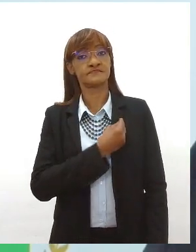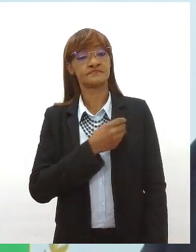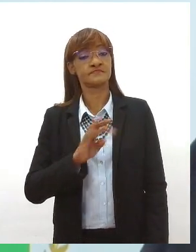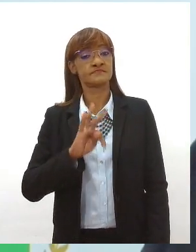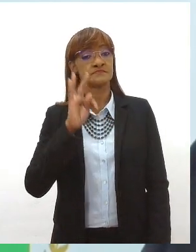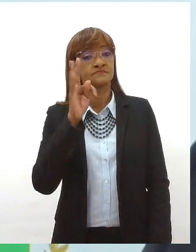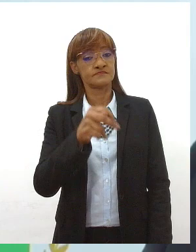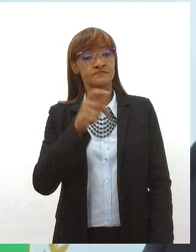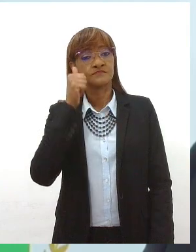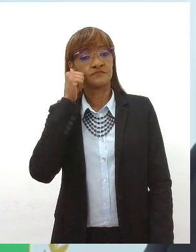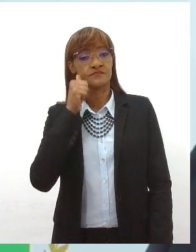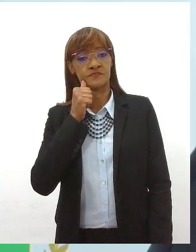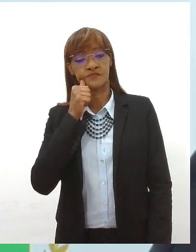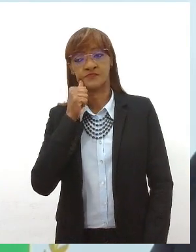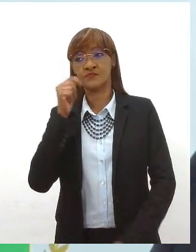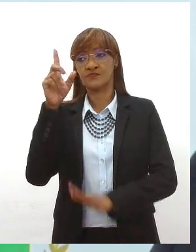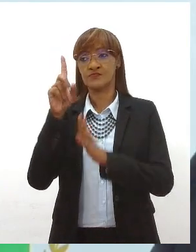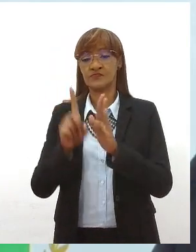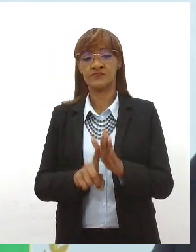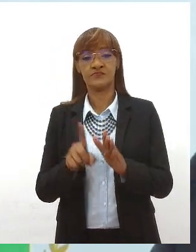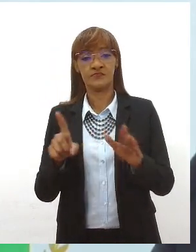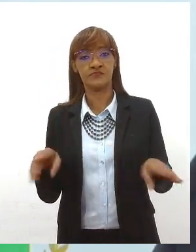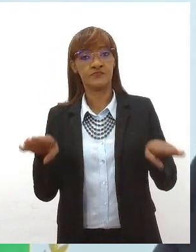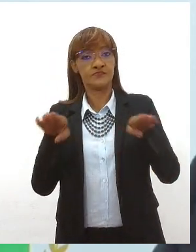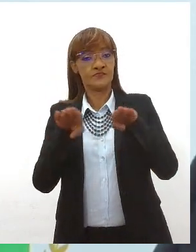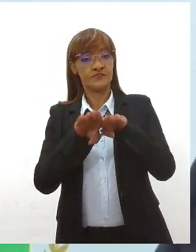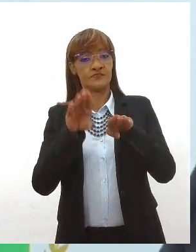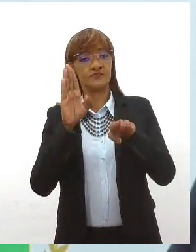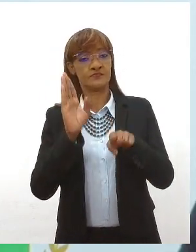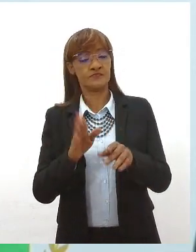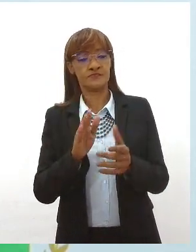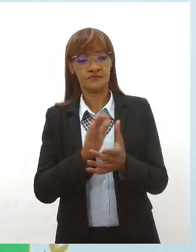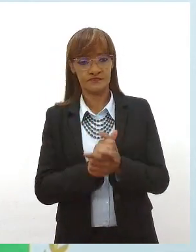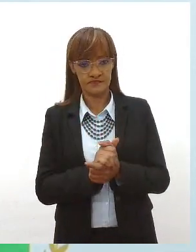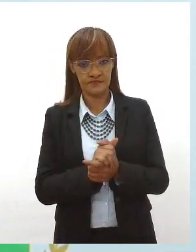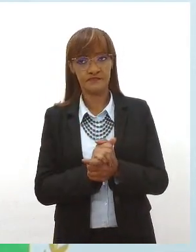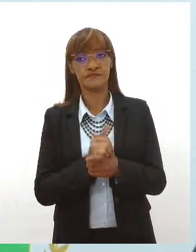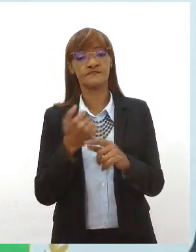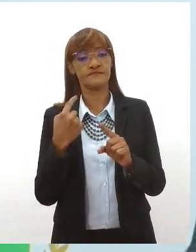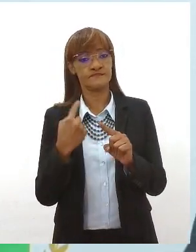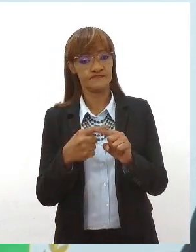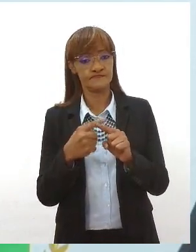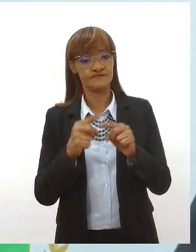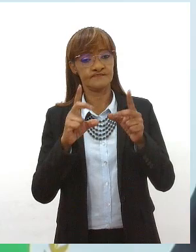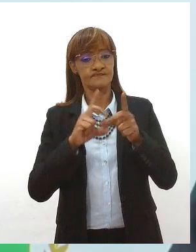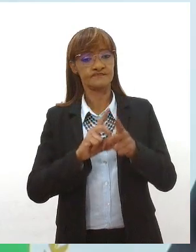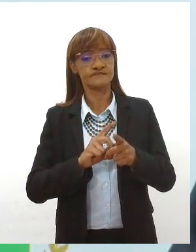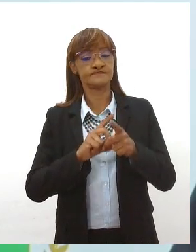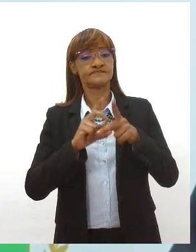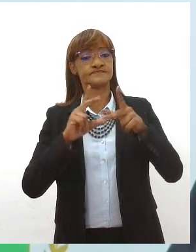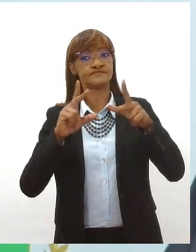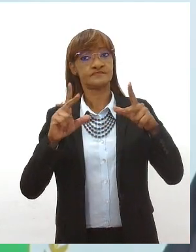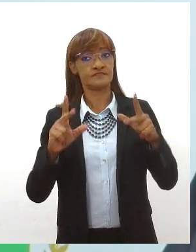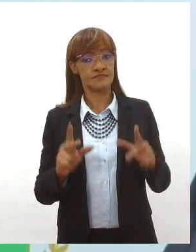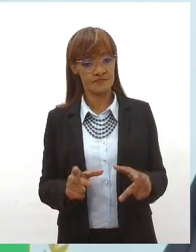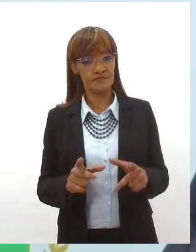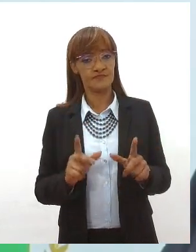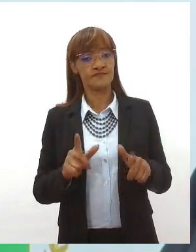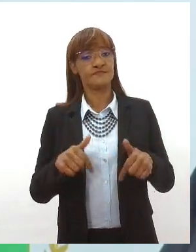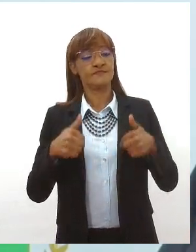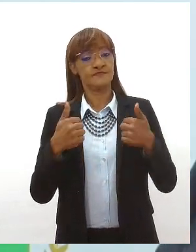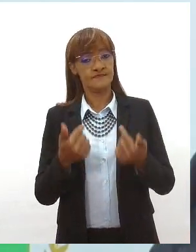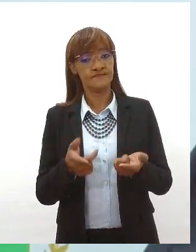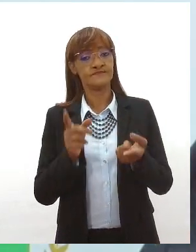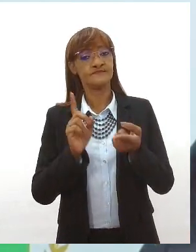menos e sem anistia aos golpistas, porque a democracia, lutar a favor da democracia também é lutar a favor dos direitos